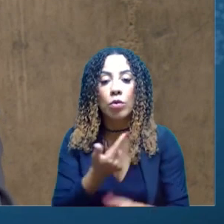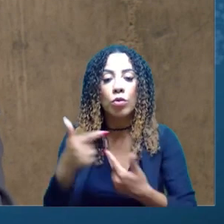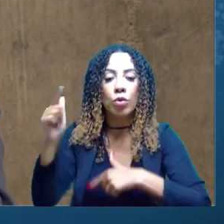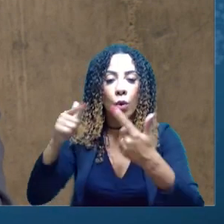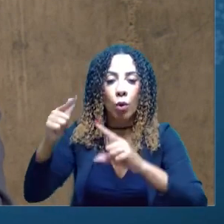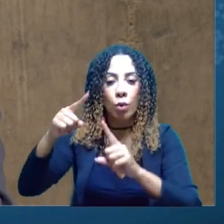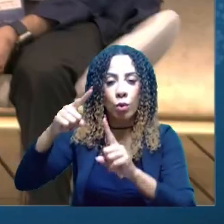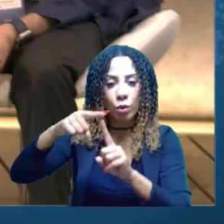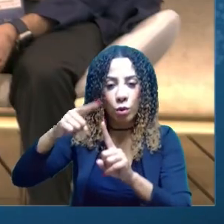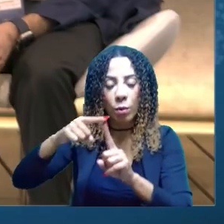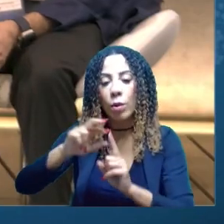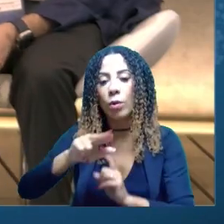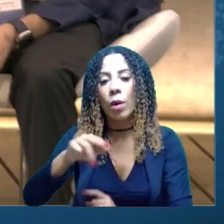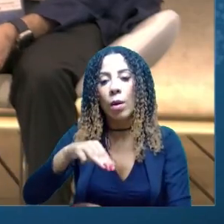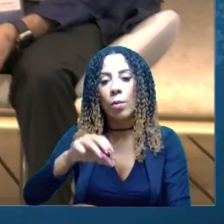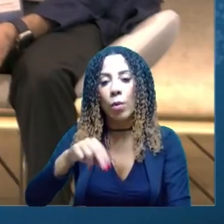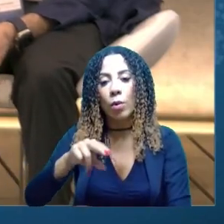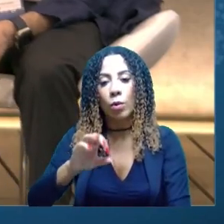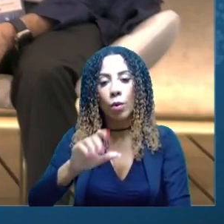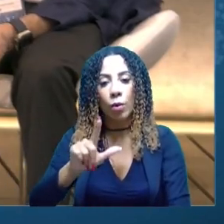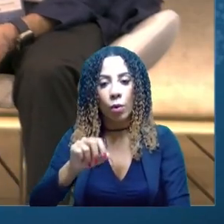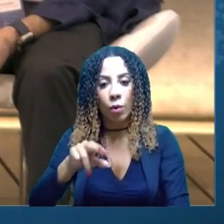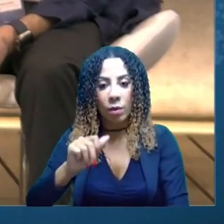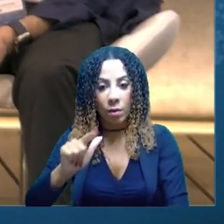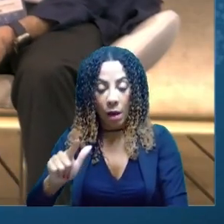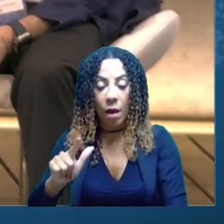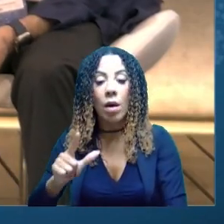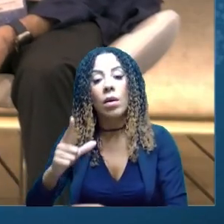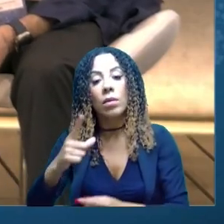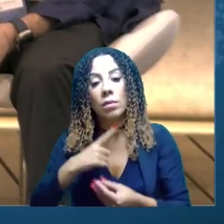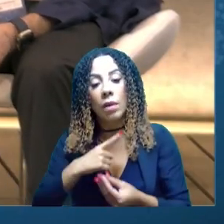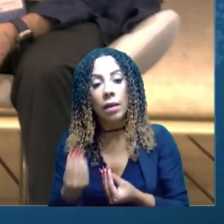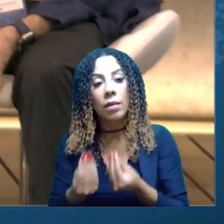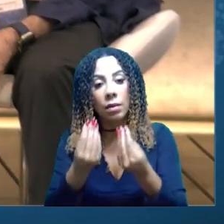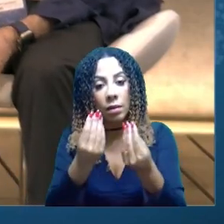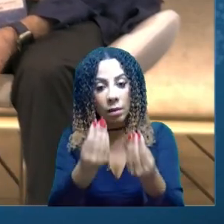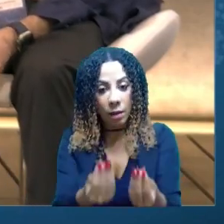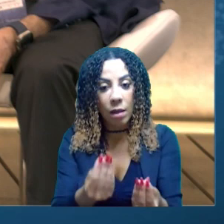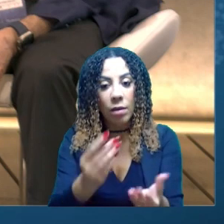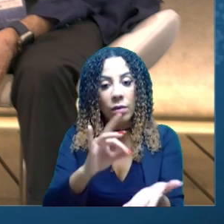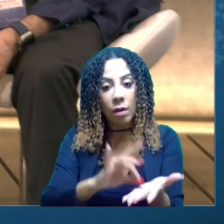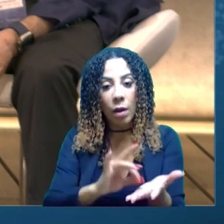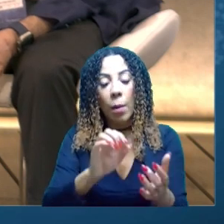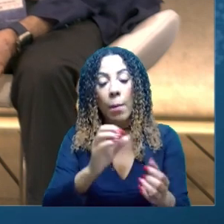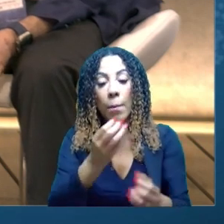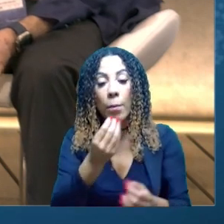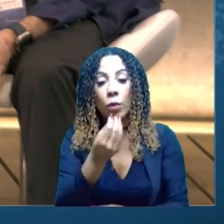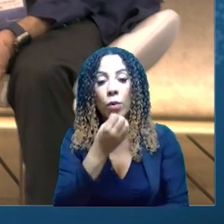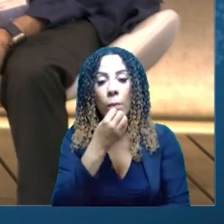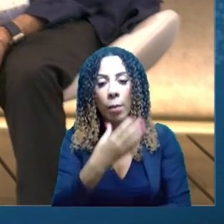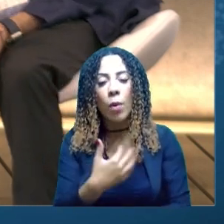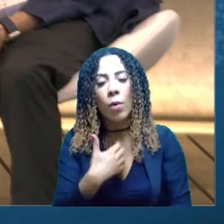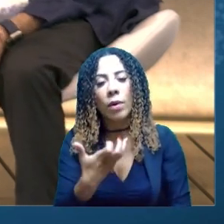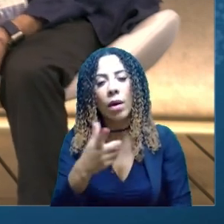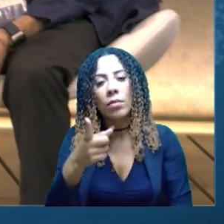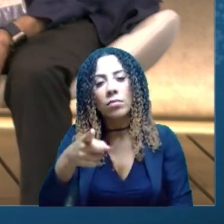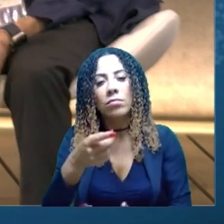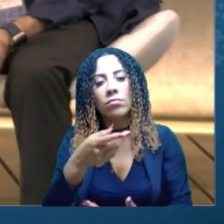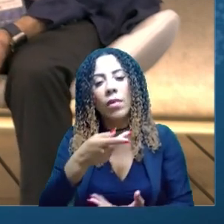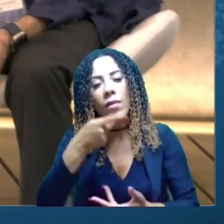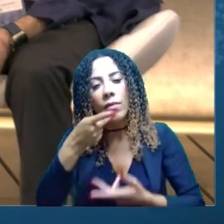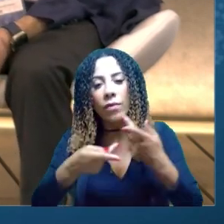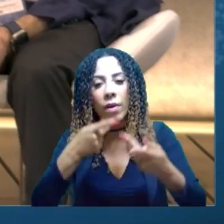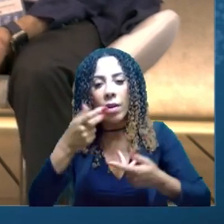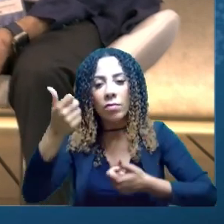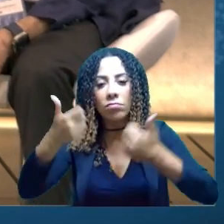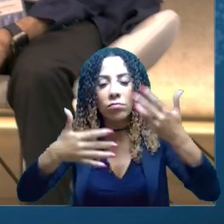não o monoclonal, e que fornecem realmente uma plataforma muito boa. Eu gostaria de você comentasse com relação